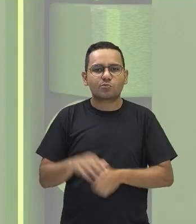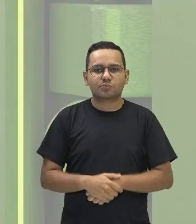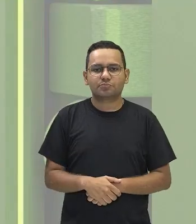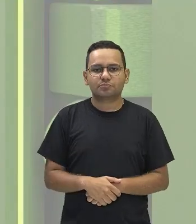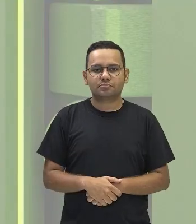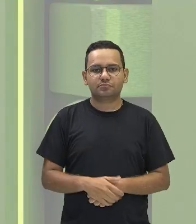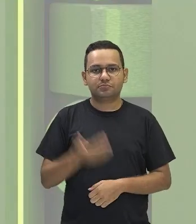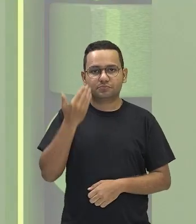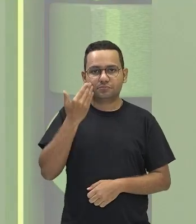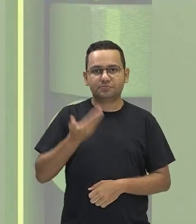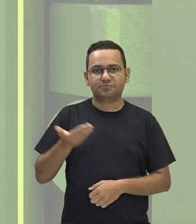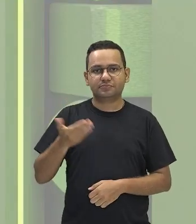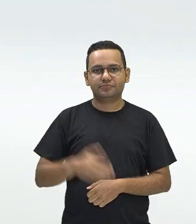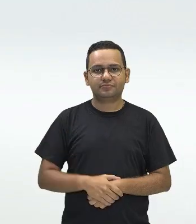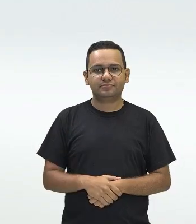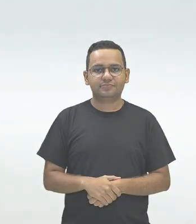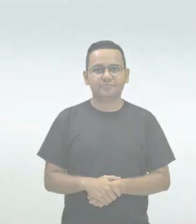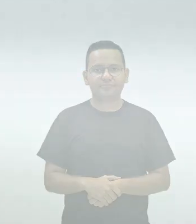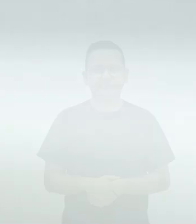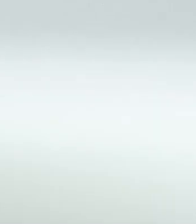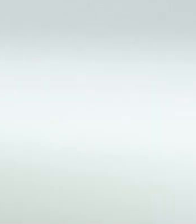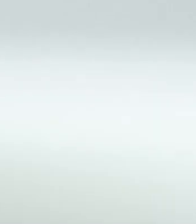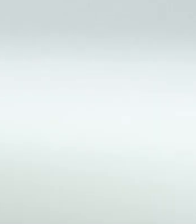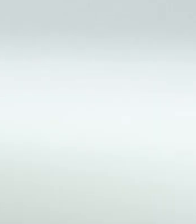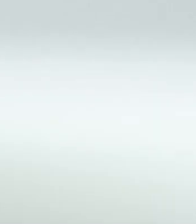E vamos à nossa aula.